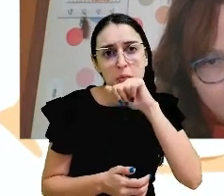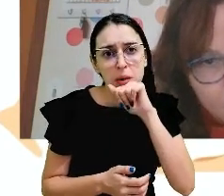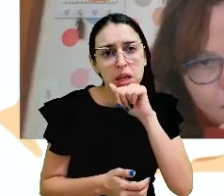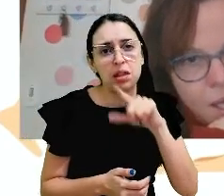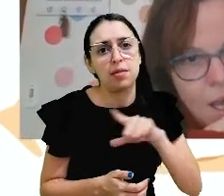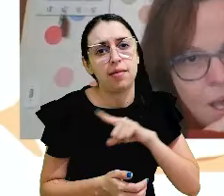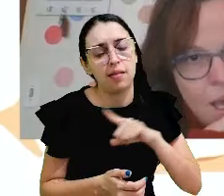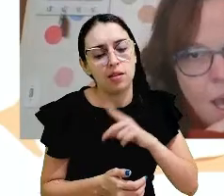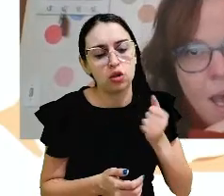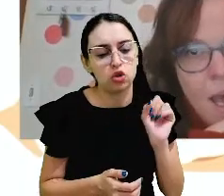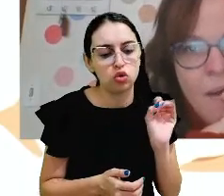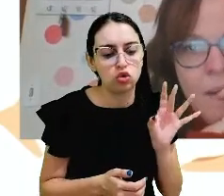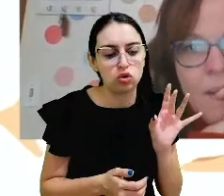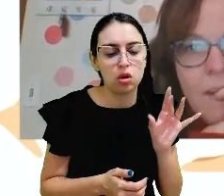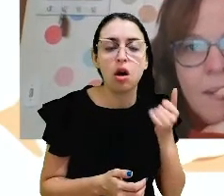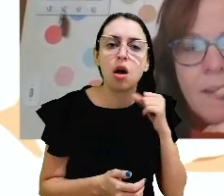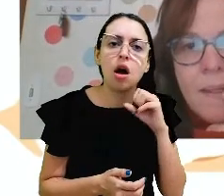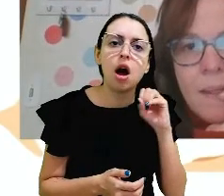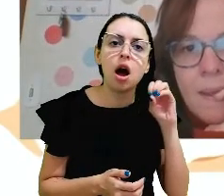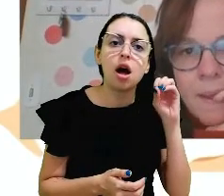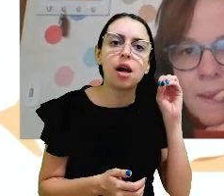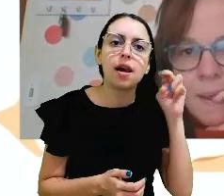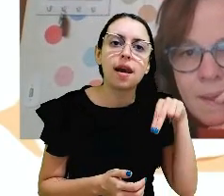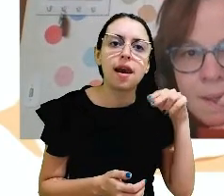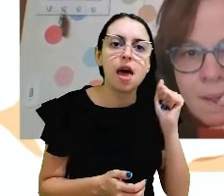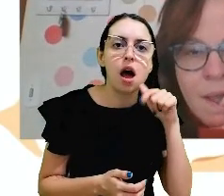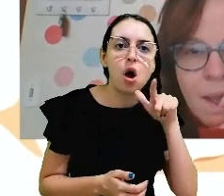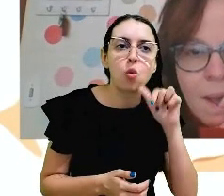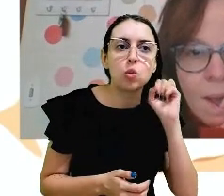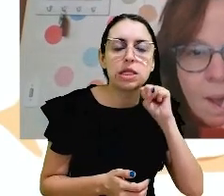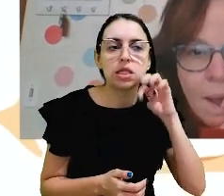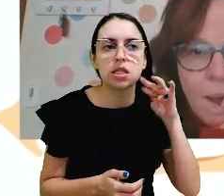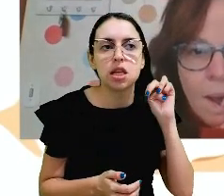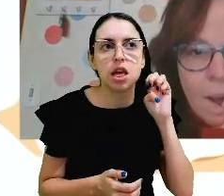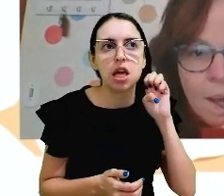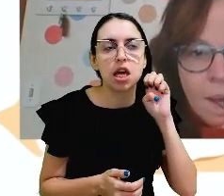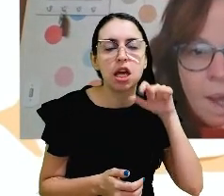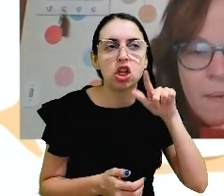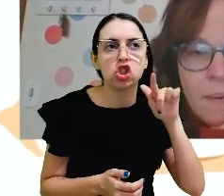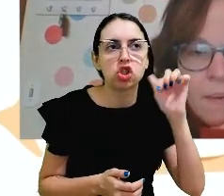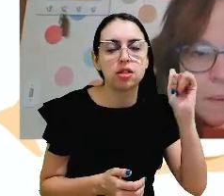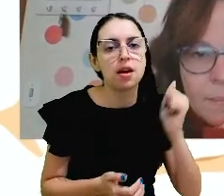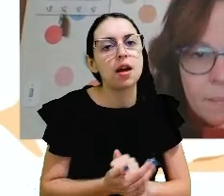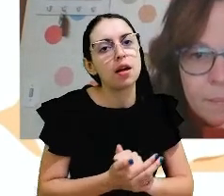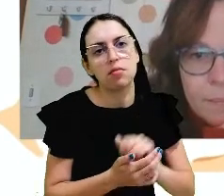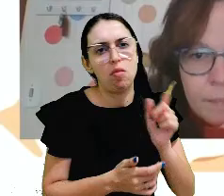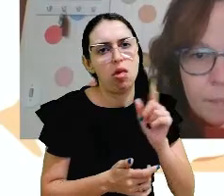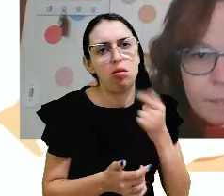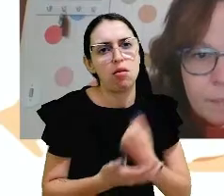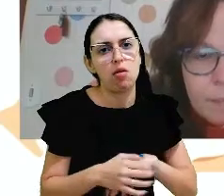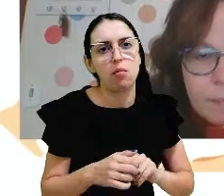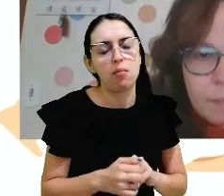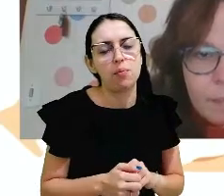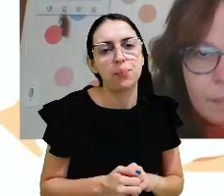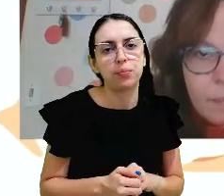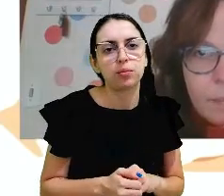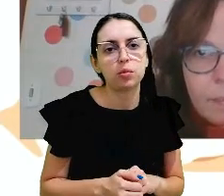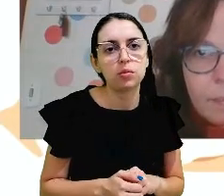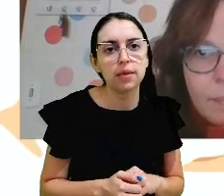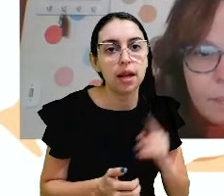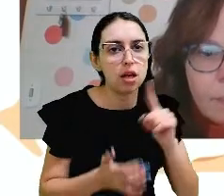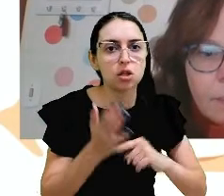Só não passou pela analgesia, que também, às vezes, acaba sendo um elemento de uma cascata de